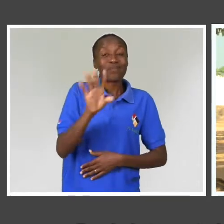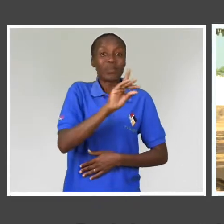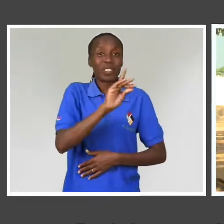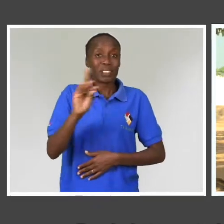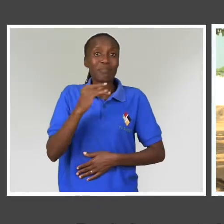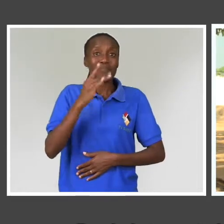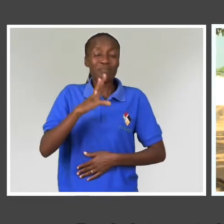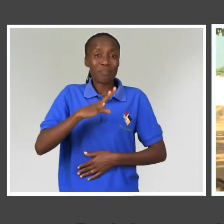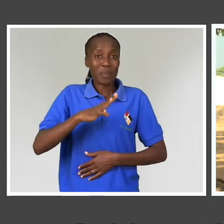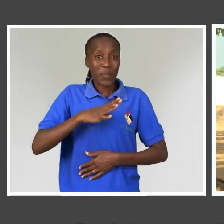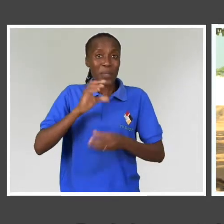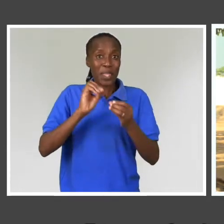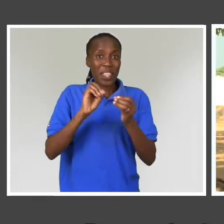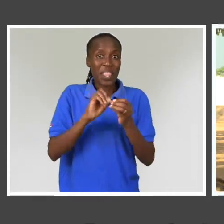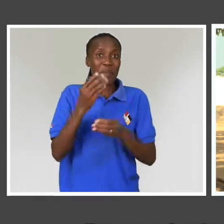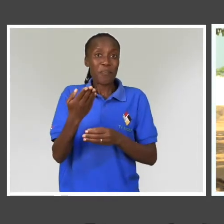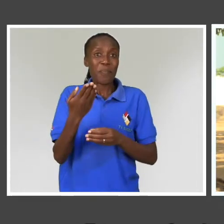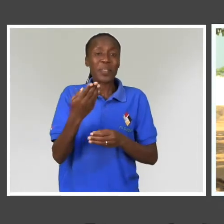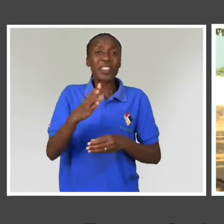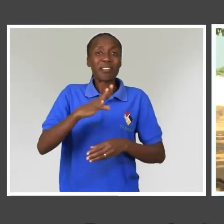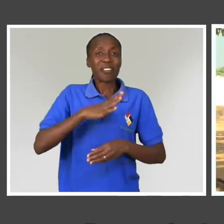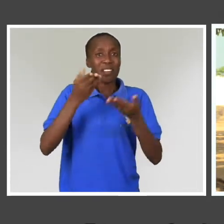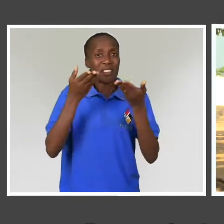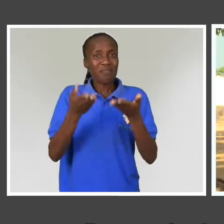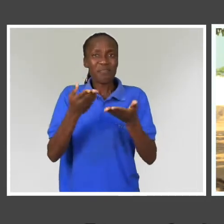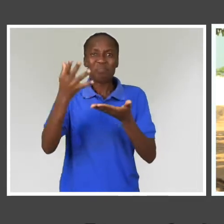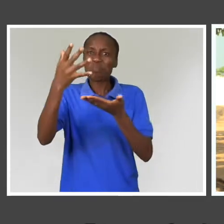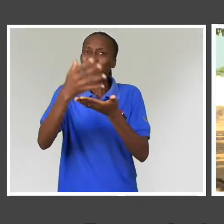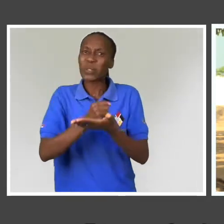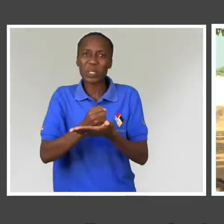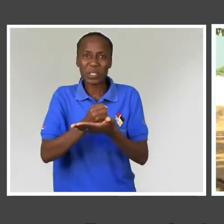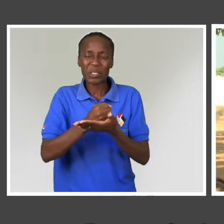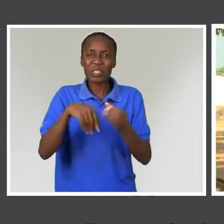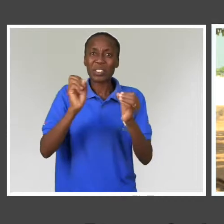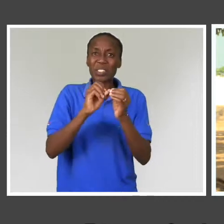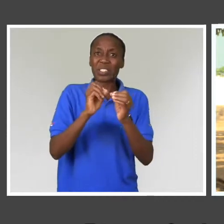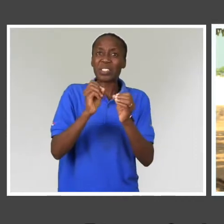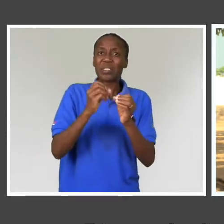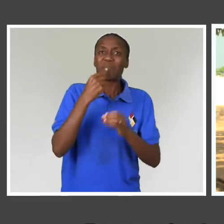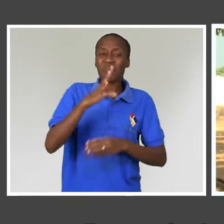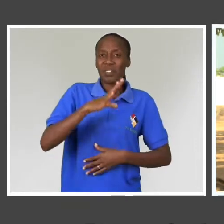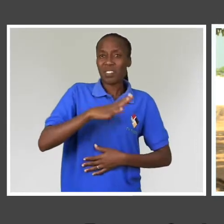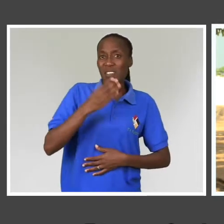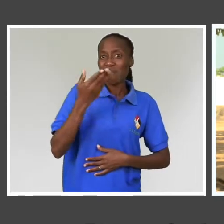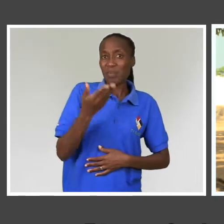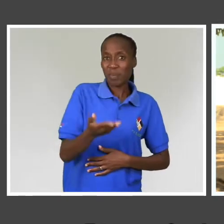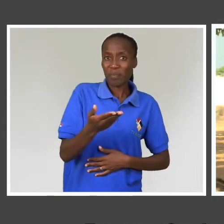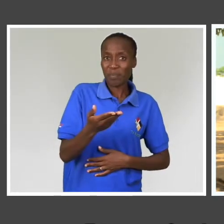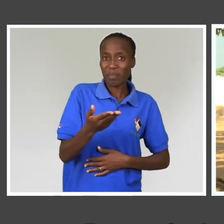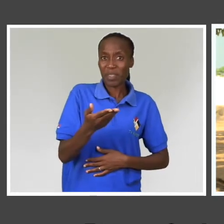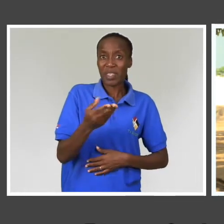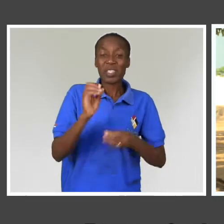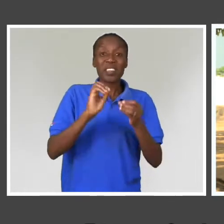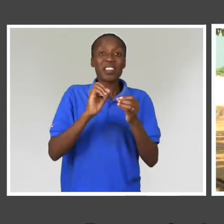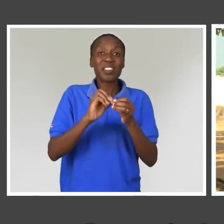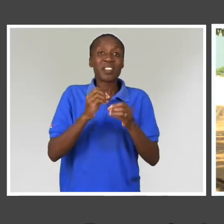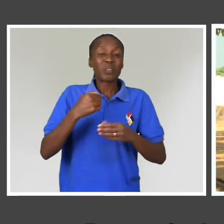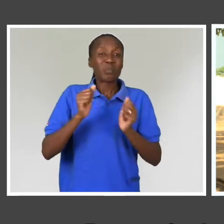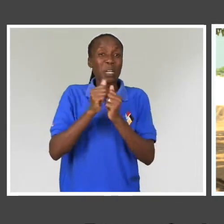Essa deficiência. A doença, o meu pai, esse pé aqui, eu não consigo, simplesmente só estico o